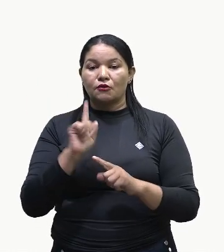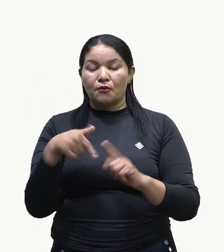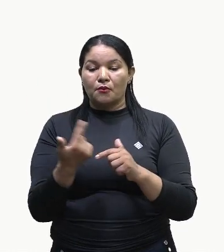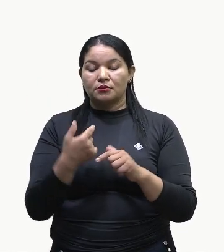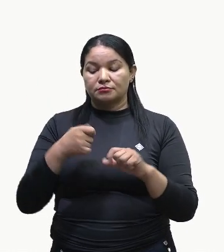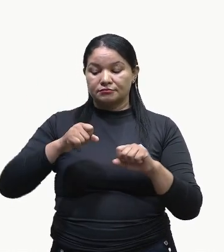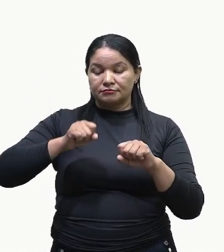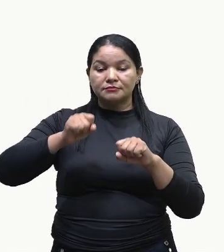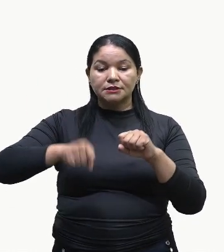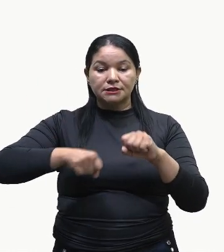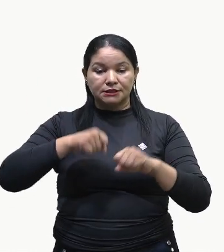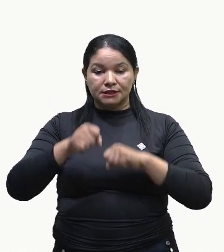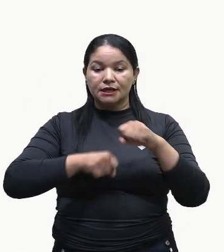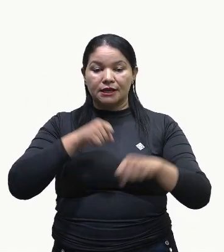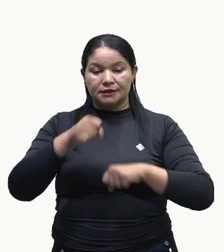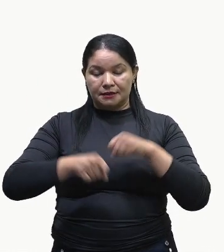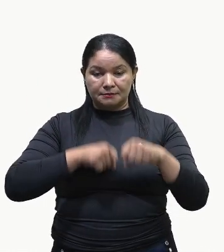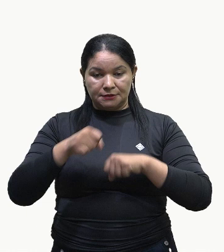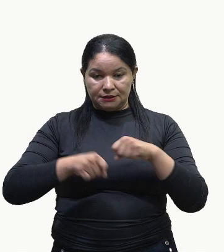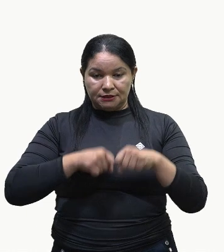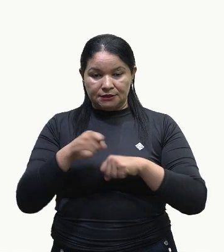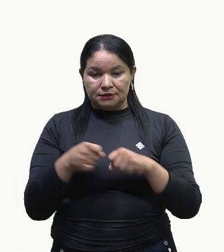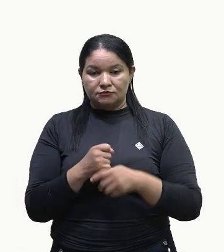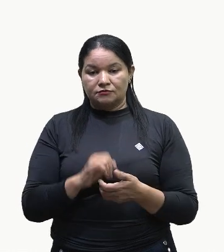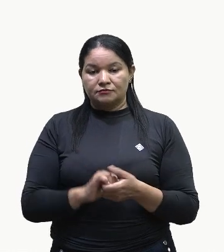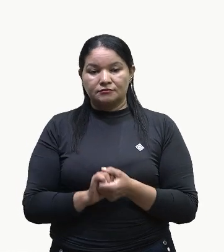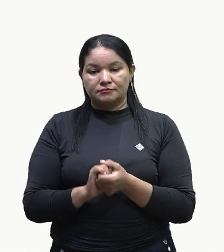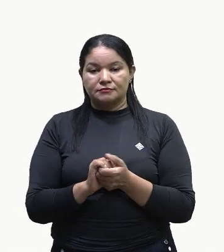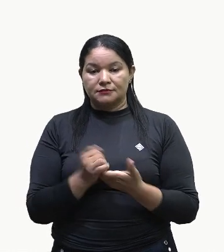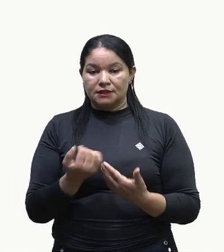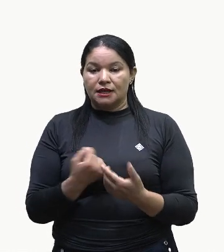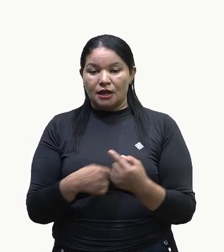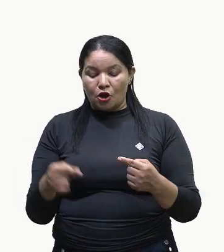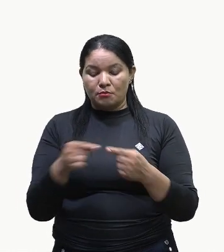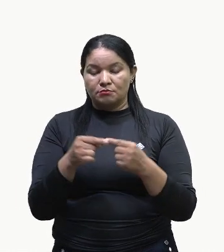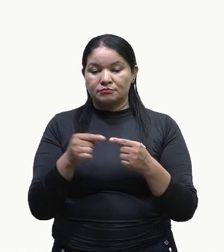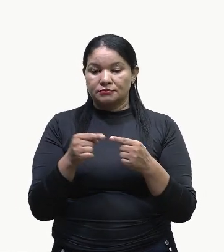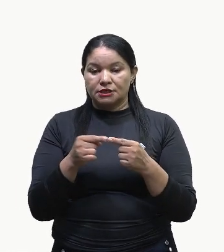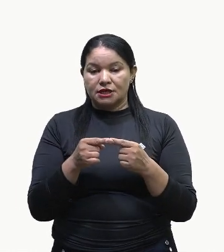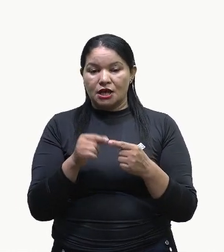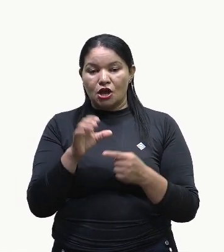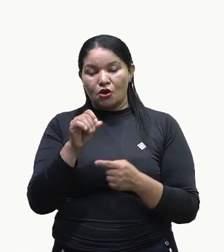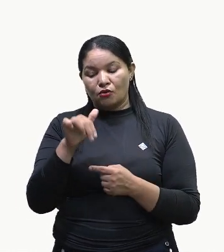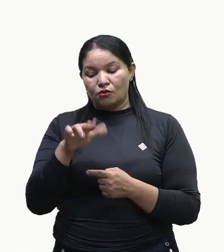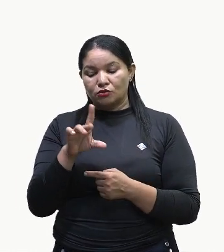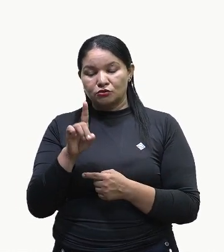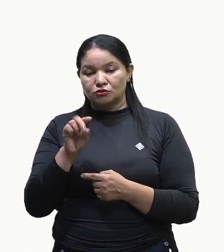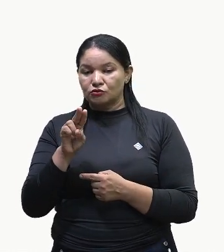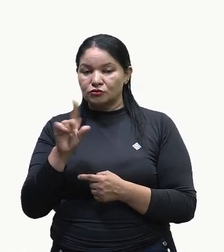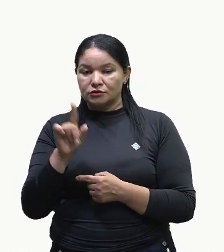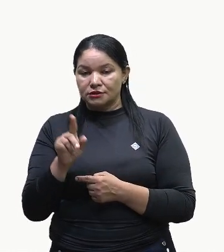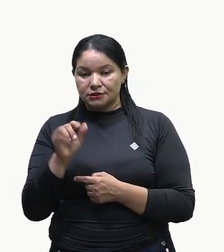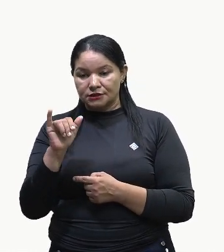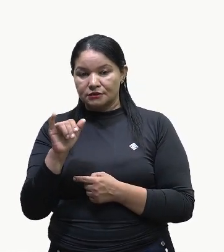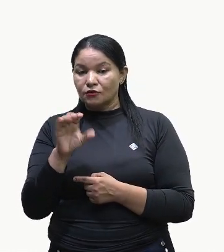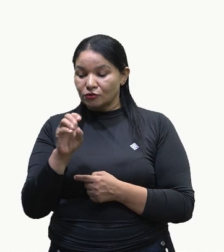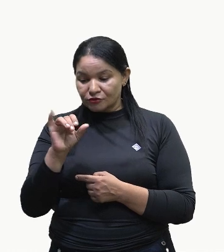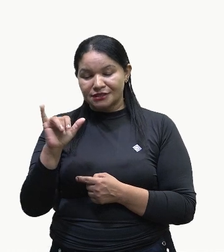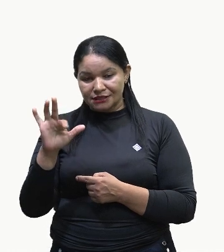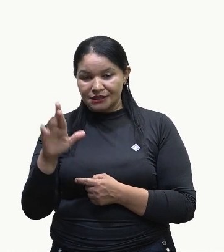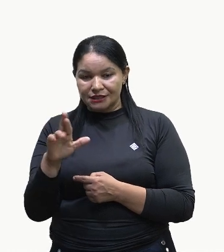bicicleta. Não é comum usar o verbo conduzir neste caso, tá? Então, a gente não conduz uma